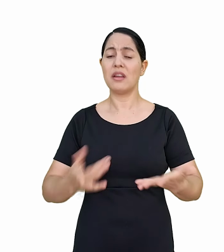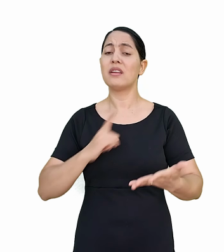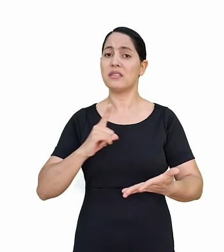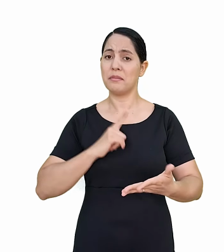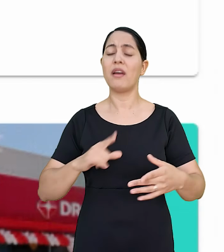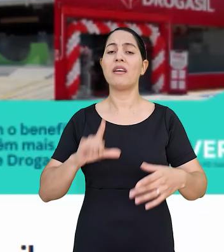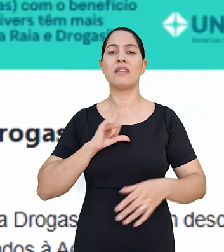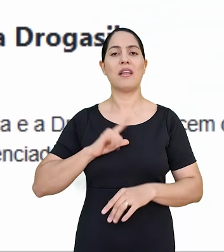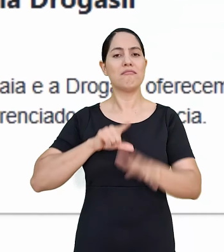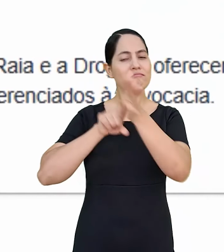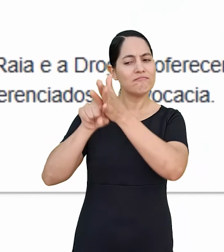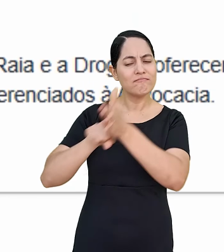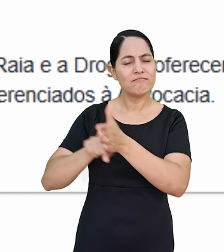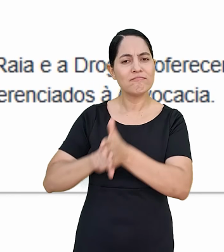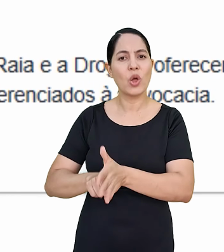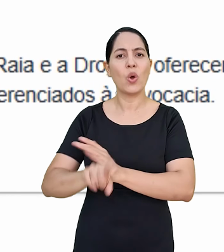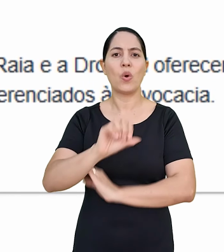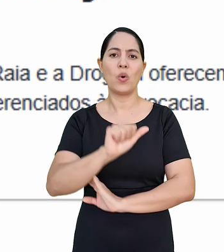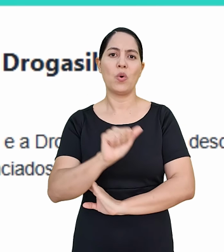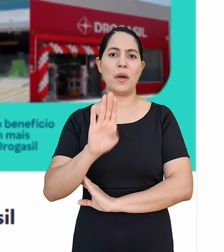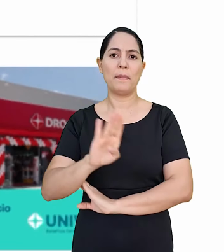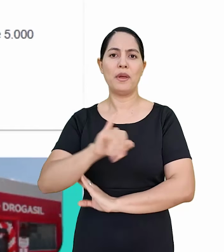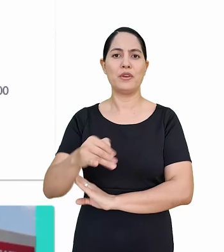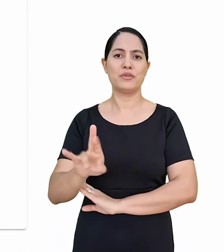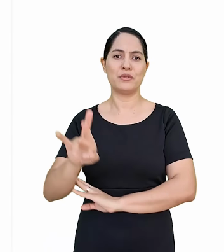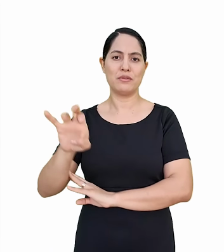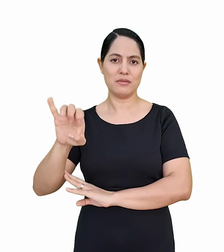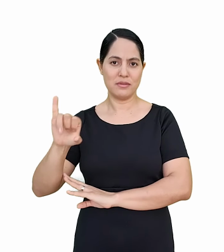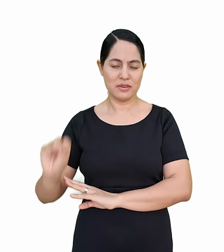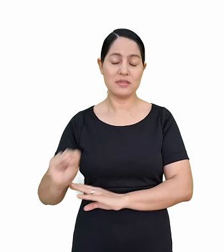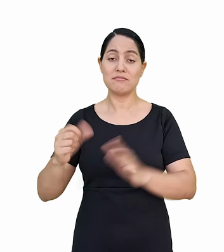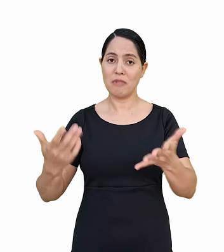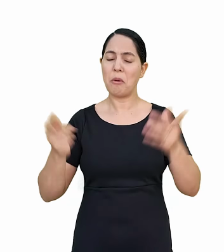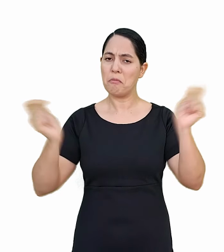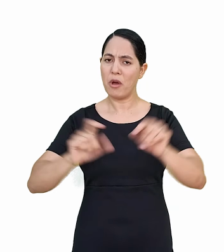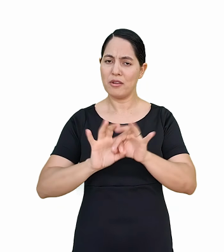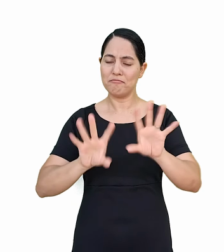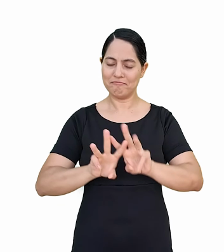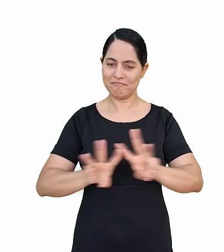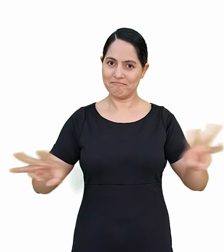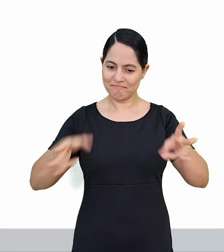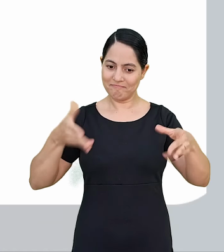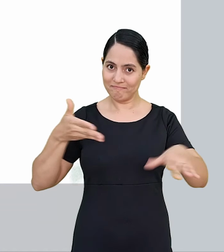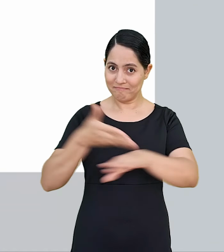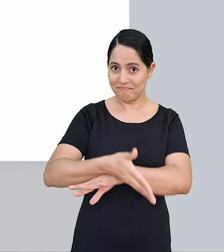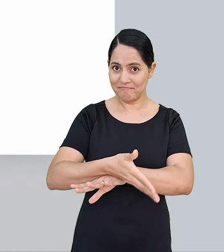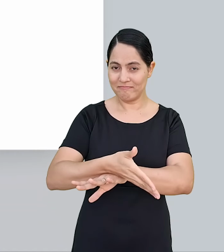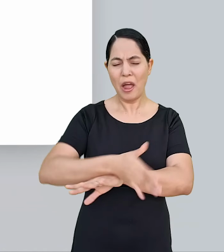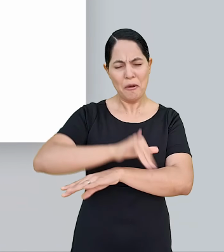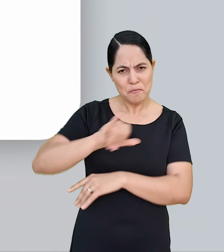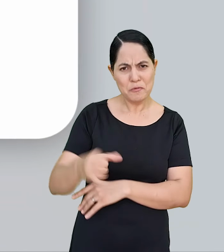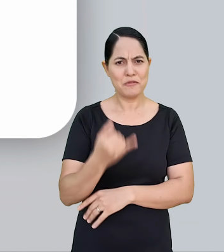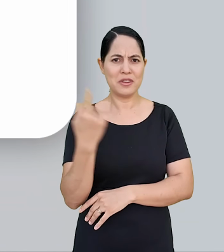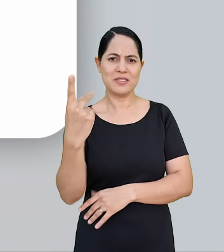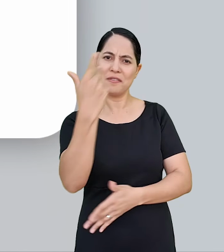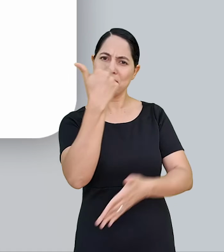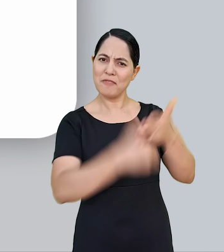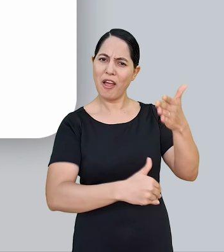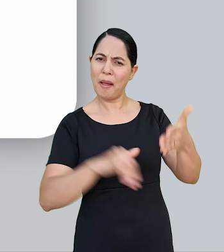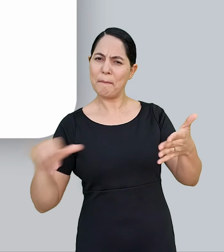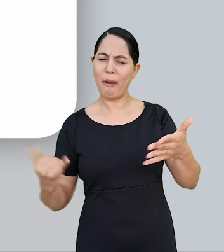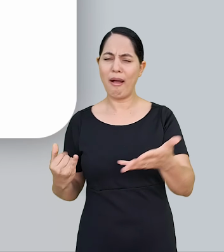o portal de assinaturas da OAB. Acesse a página dos convênios nacionais no endereço que aparece no vídeo e comece a usufruir dos seus